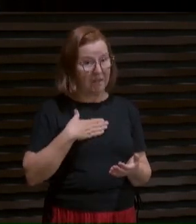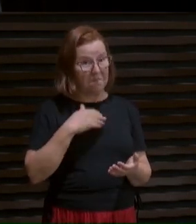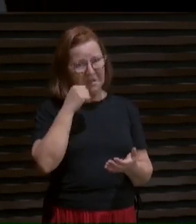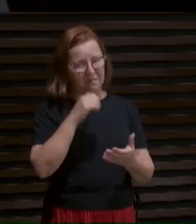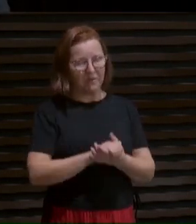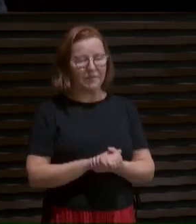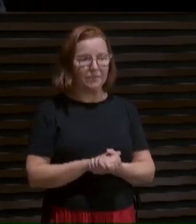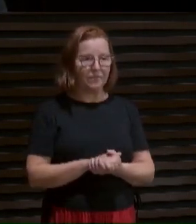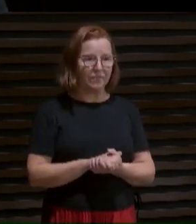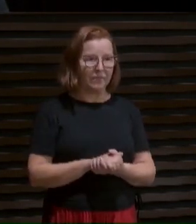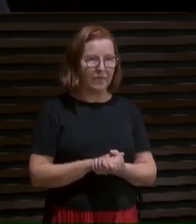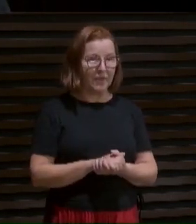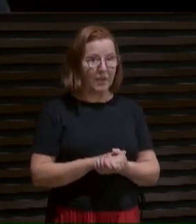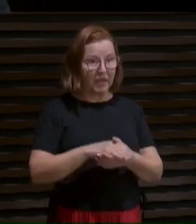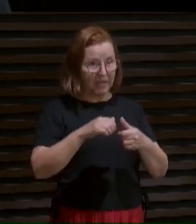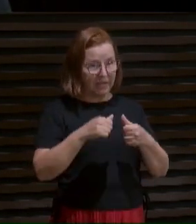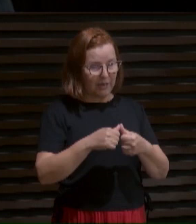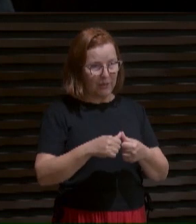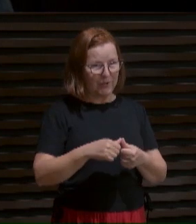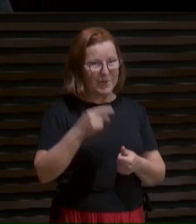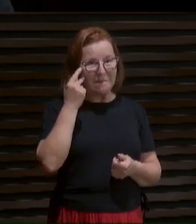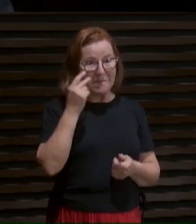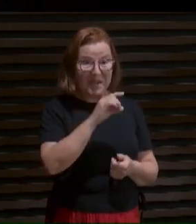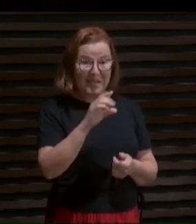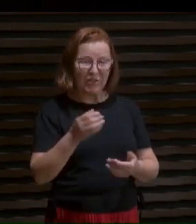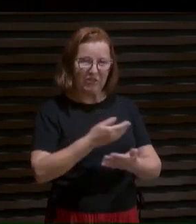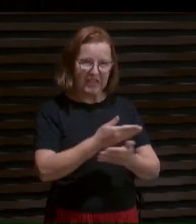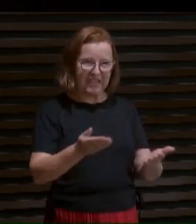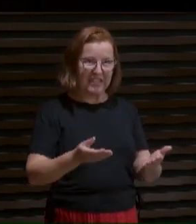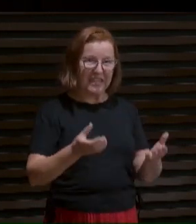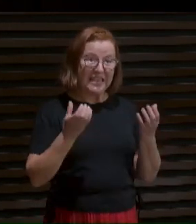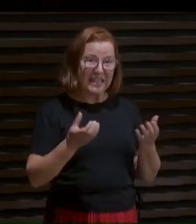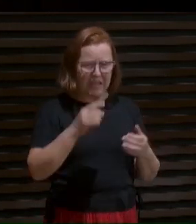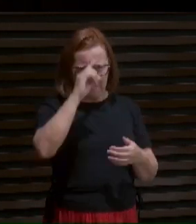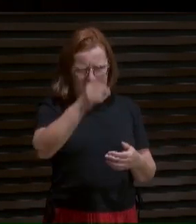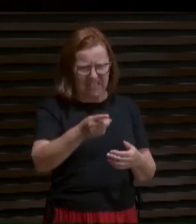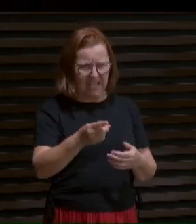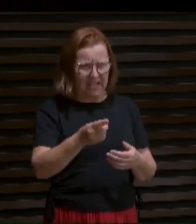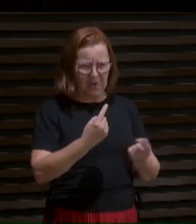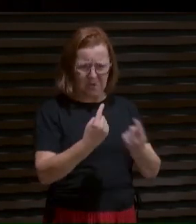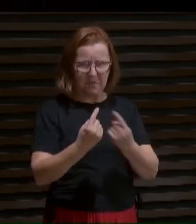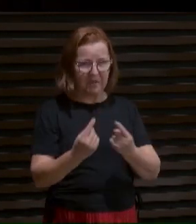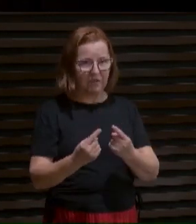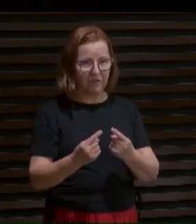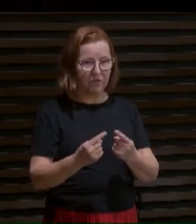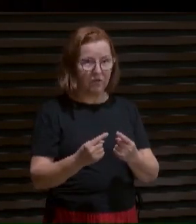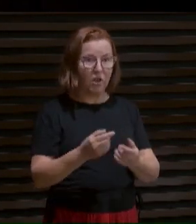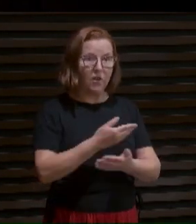E aqui vai para cada uma de vocês, e para cada um de vocês, que quer mandar no outro. Você não tem direito de mandar em